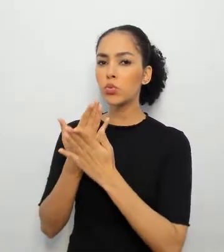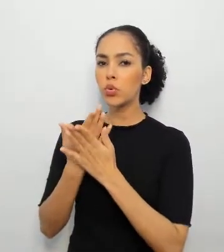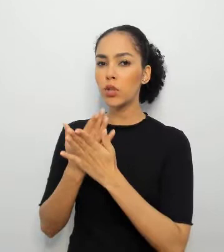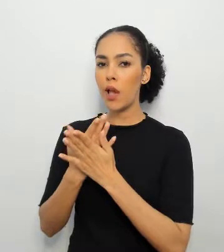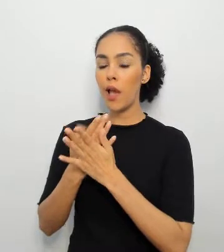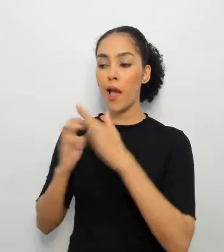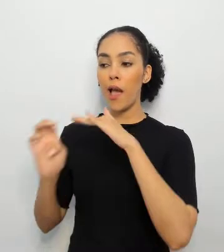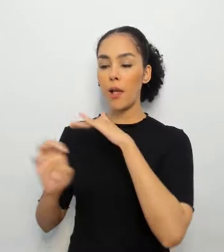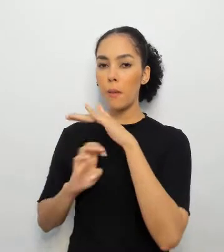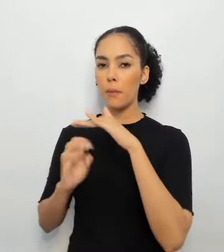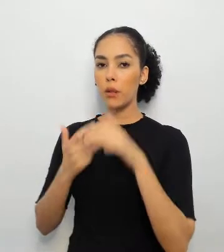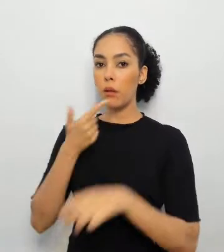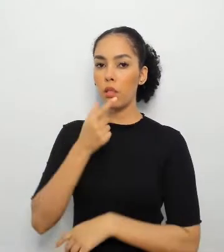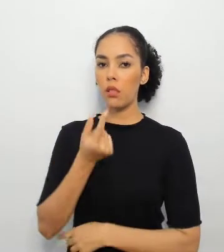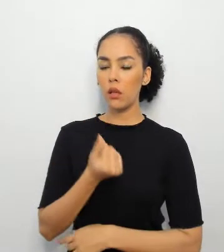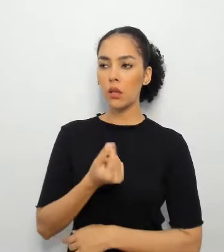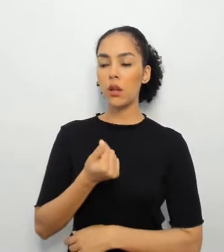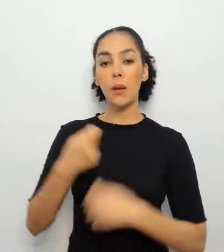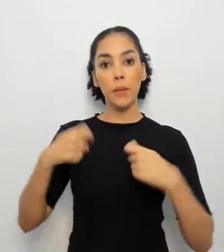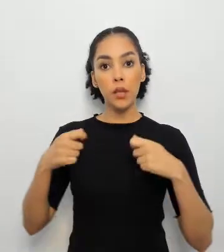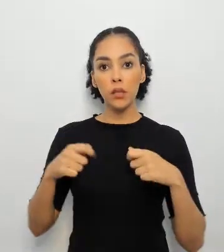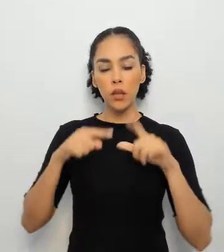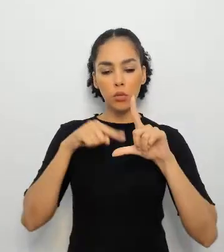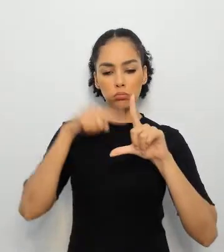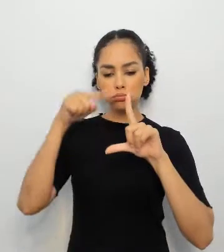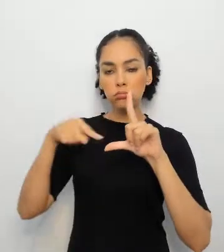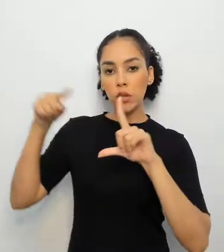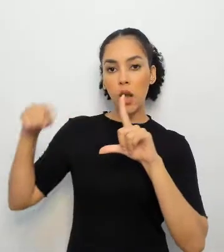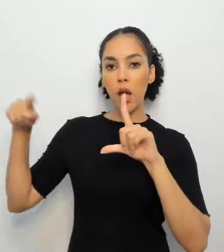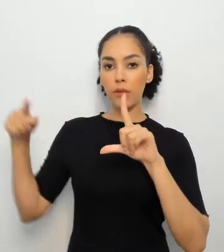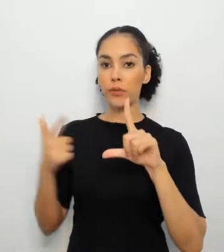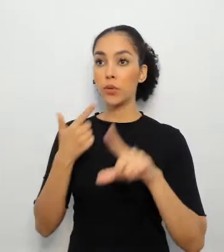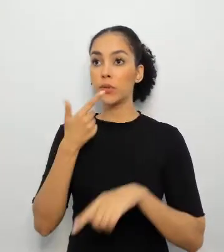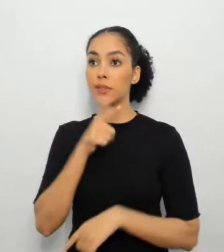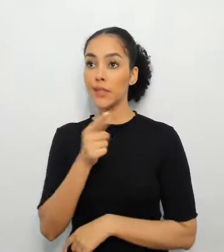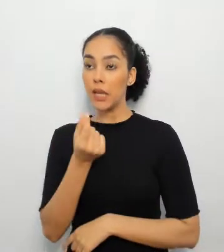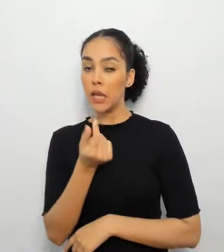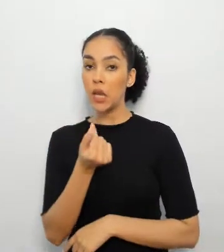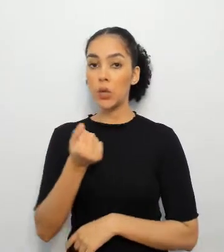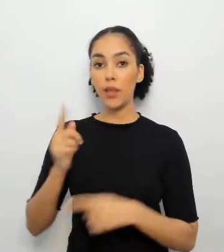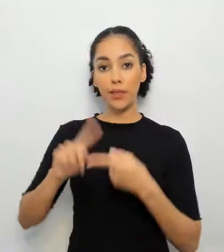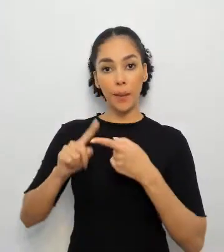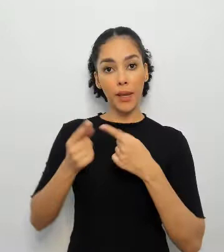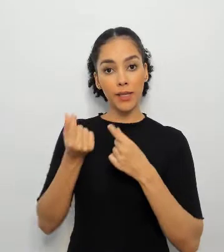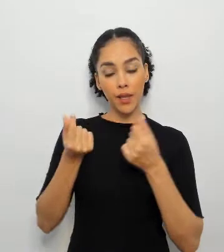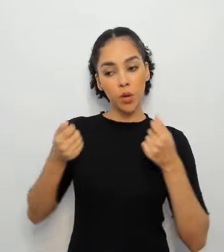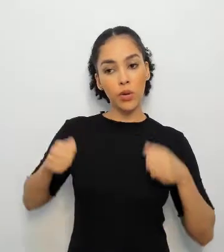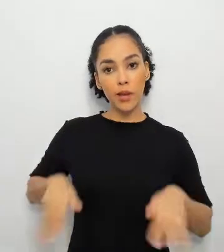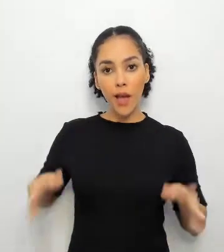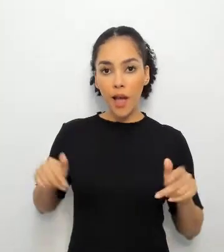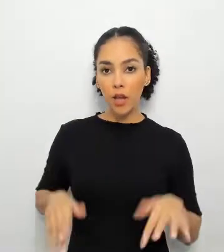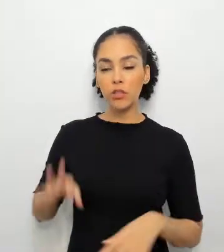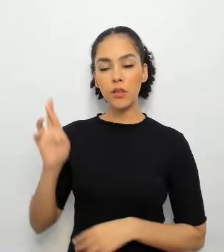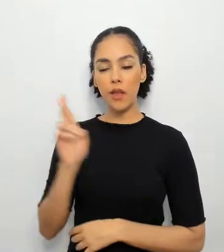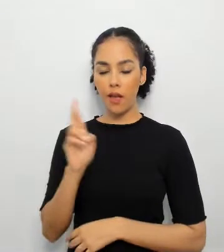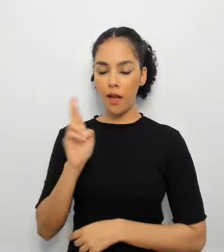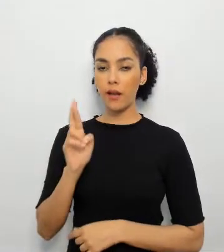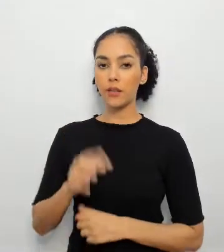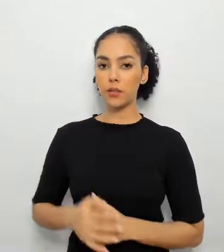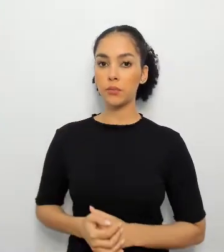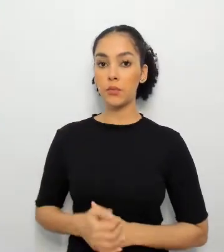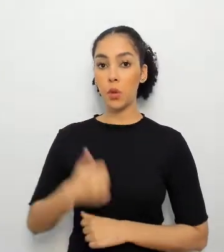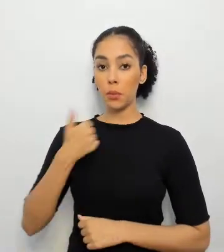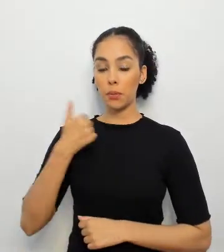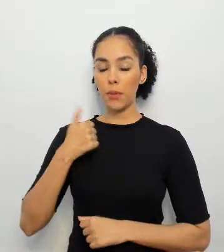isso, traça o gráfico da receita e do custo de produção de seus itens em real, em função da quantidade de itens produzidos. Esse